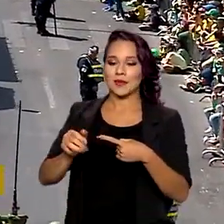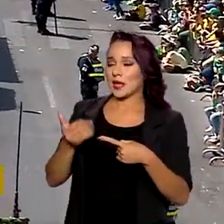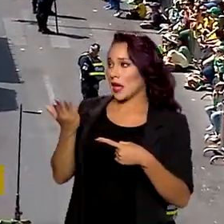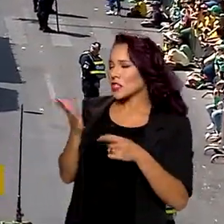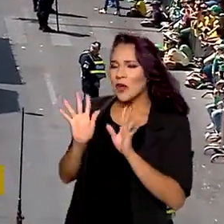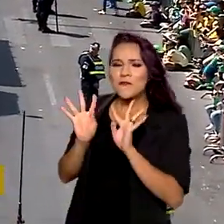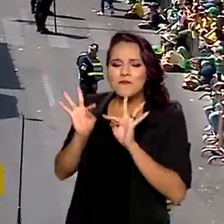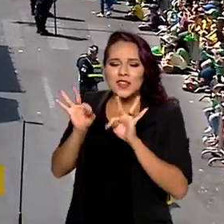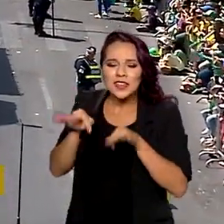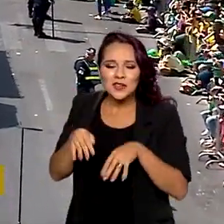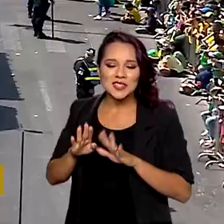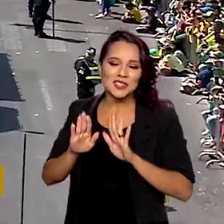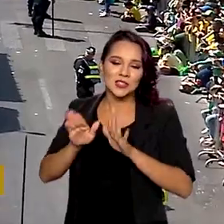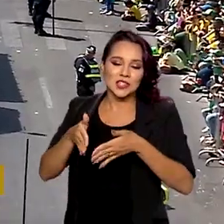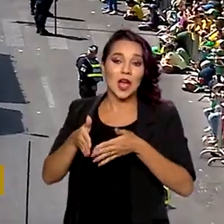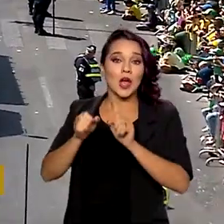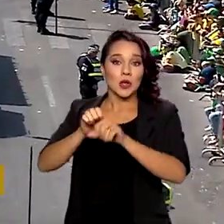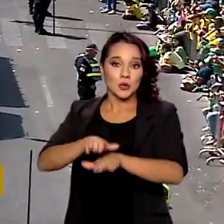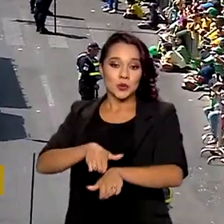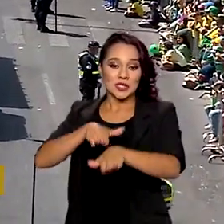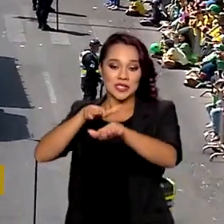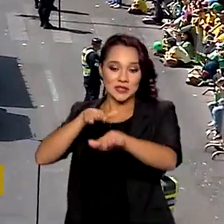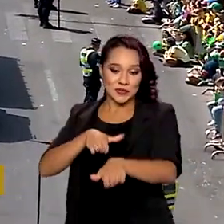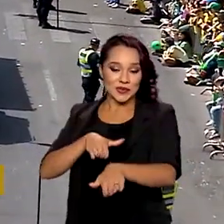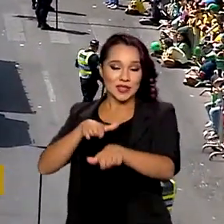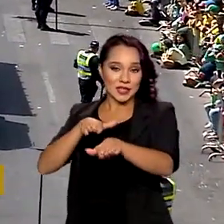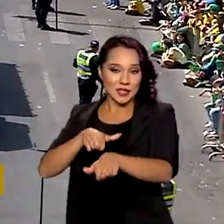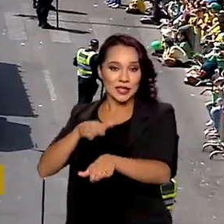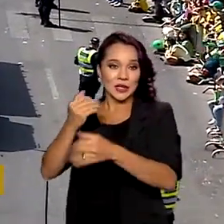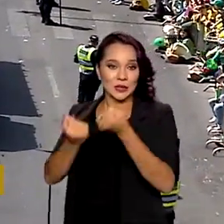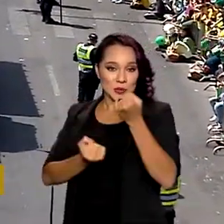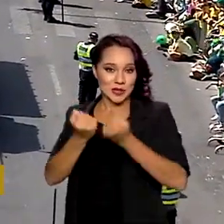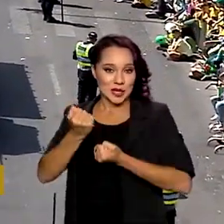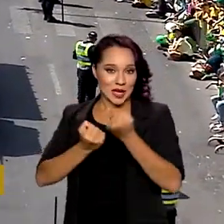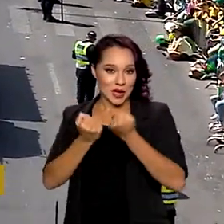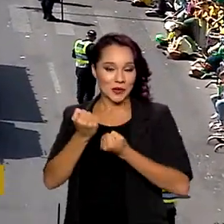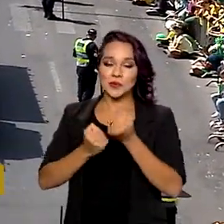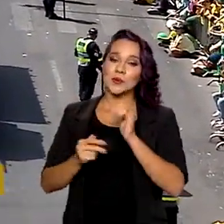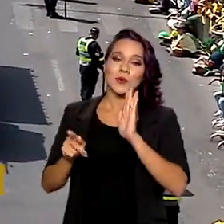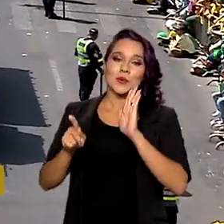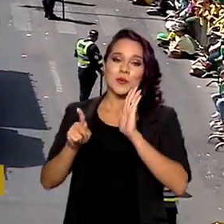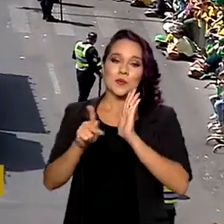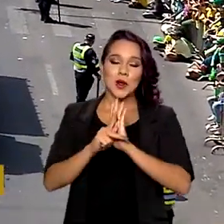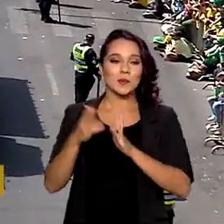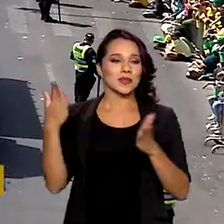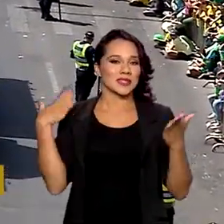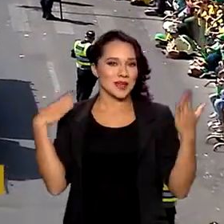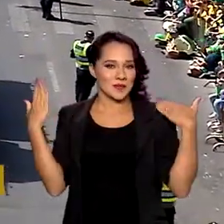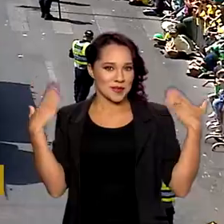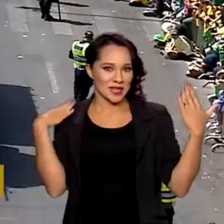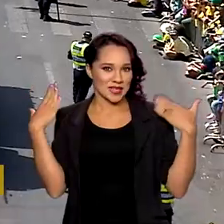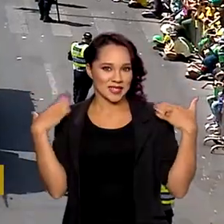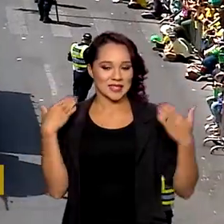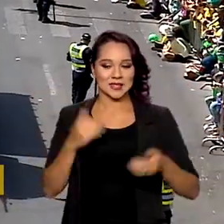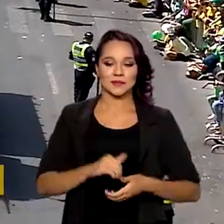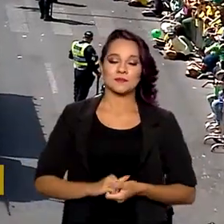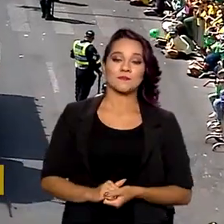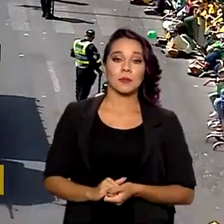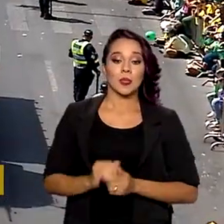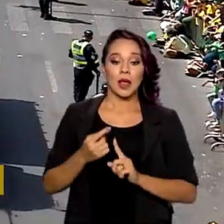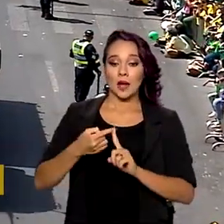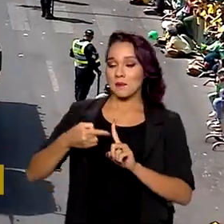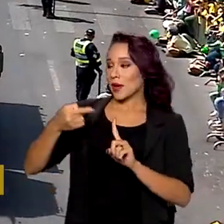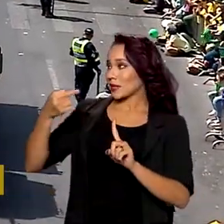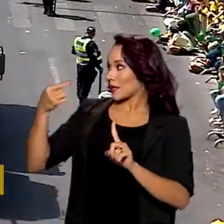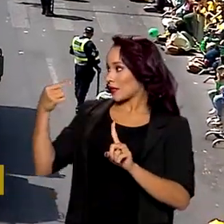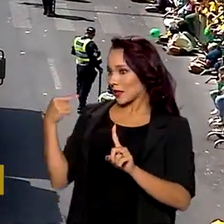é o finalzinho, né? O finalzinho da passagem aí dos veículos da Marinha. E mais ali atrás